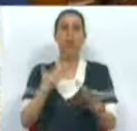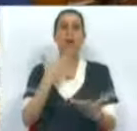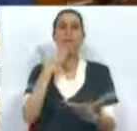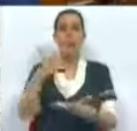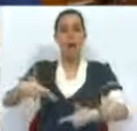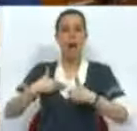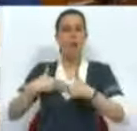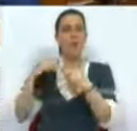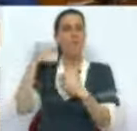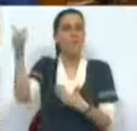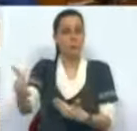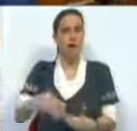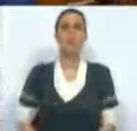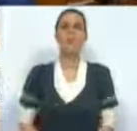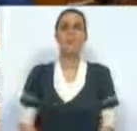pedir auxílio externo.